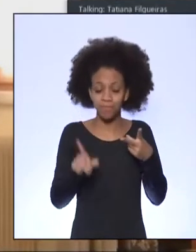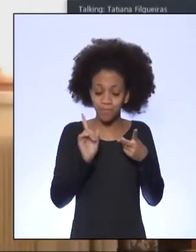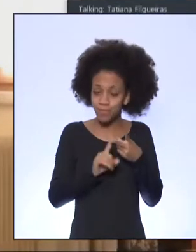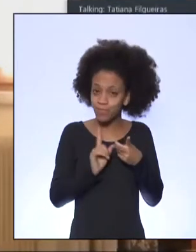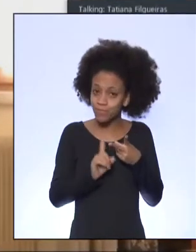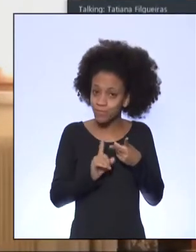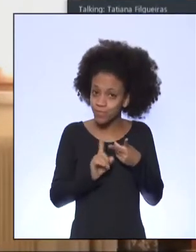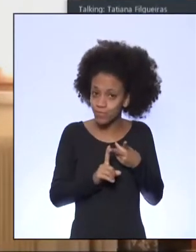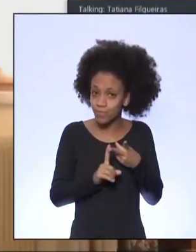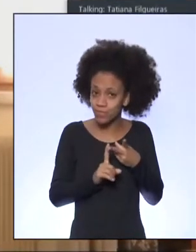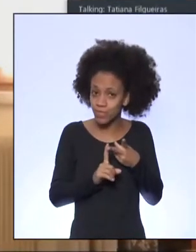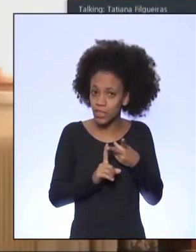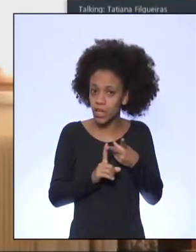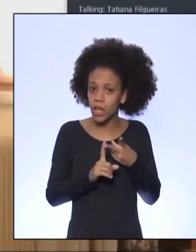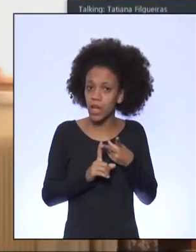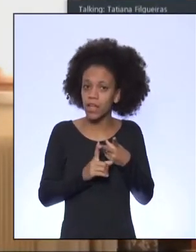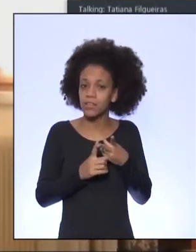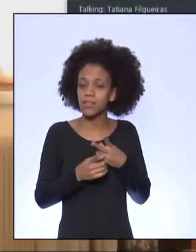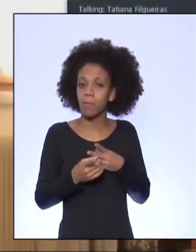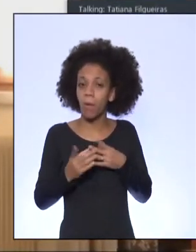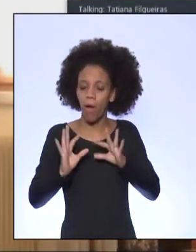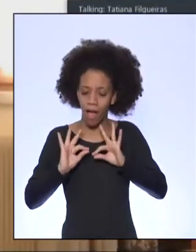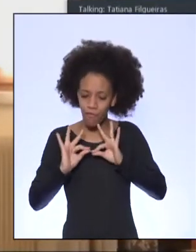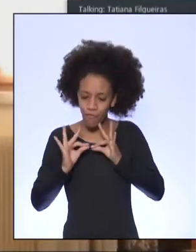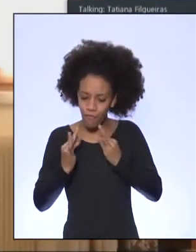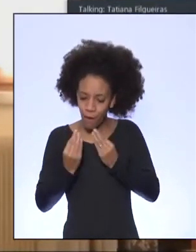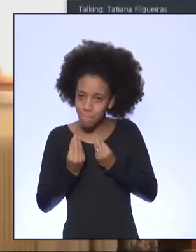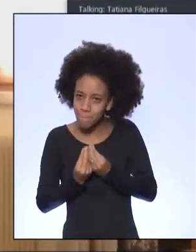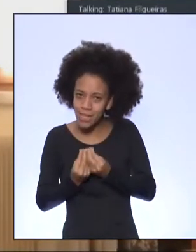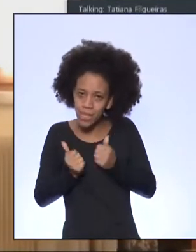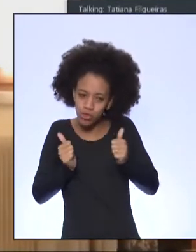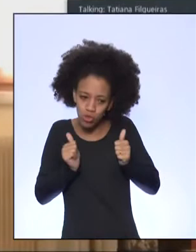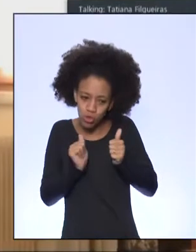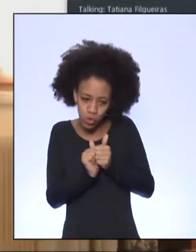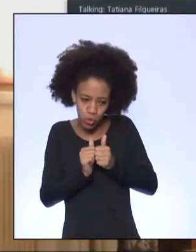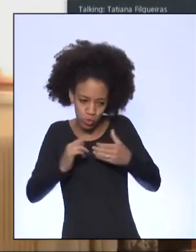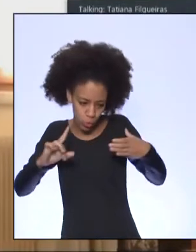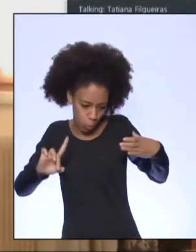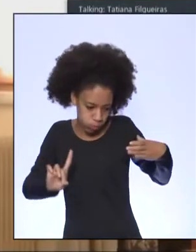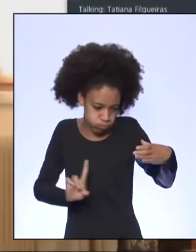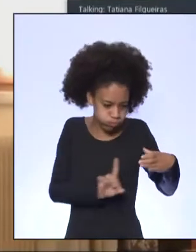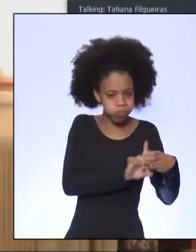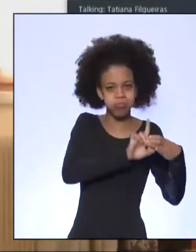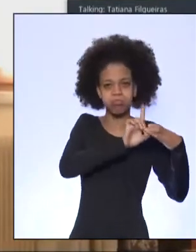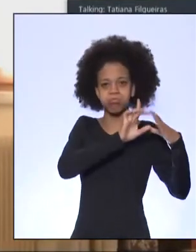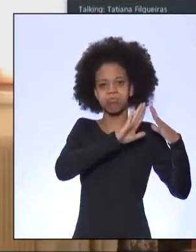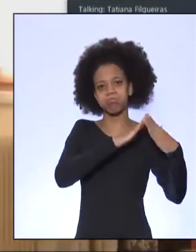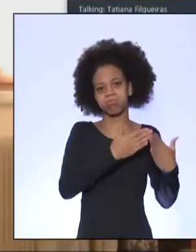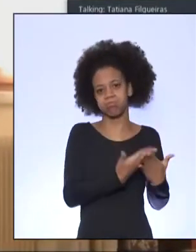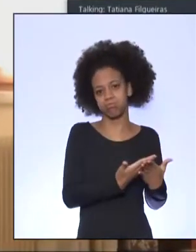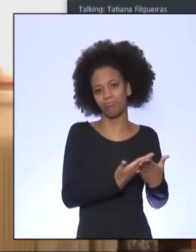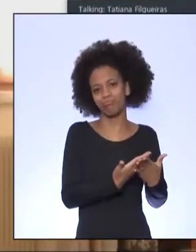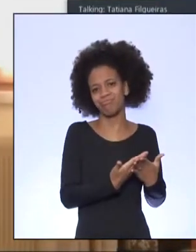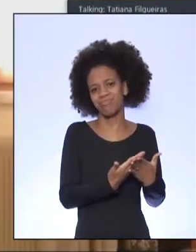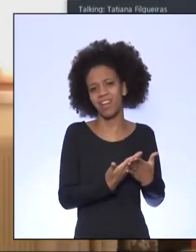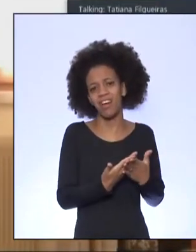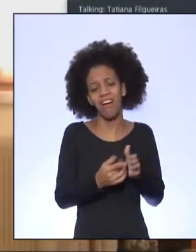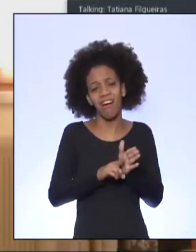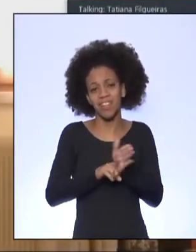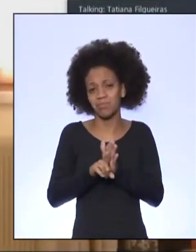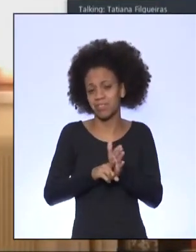do restabelecimento do vínculo da família com as escolas. Agora, concordo com você, Raquel, os números são muito